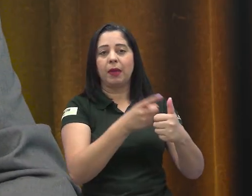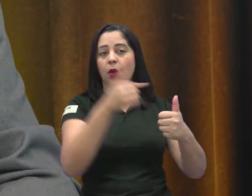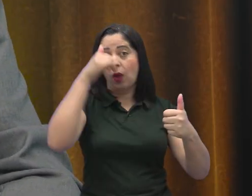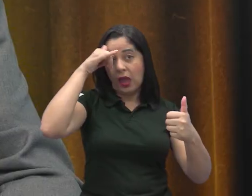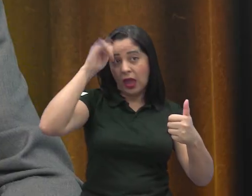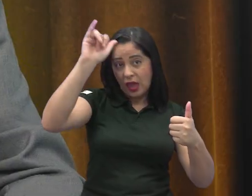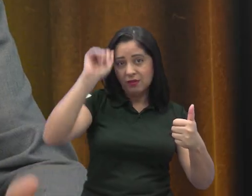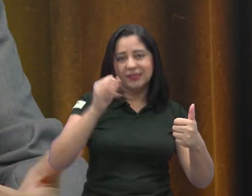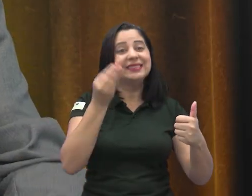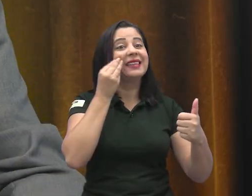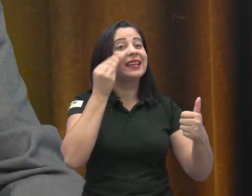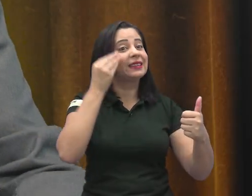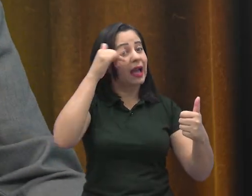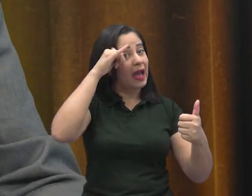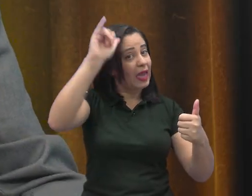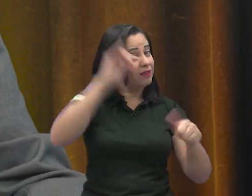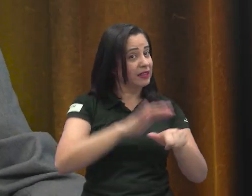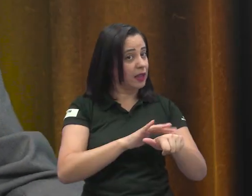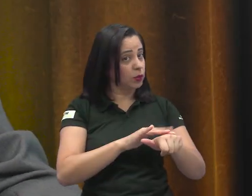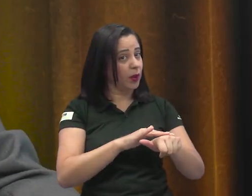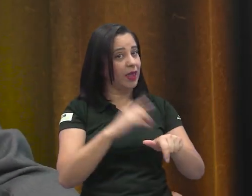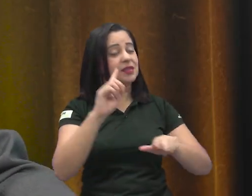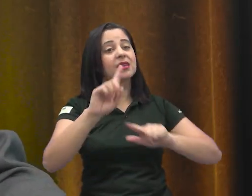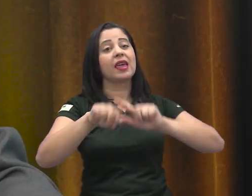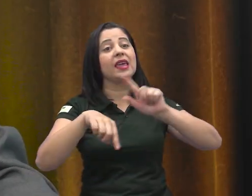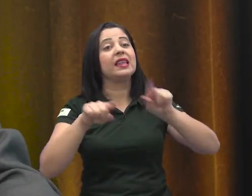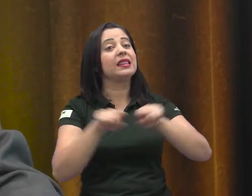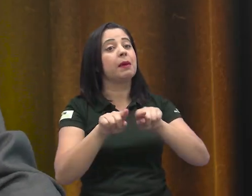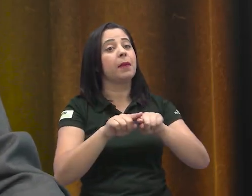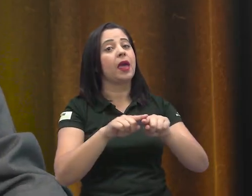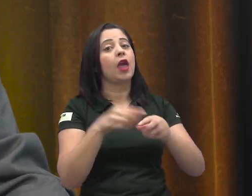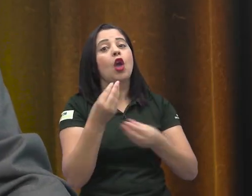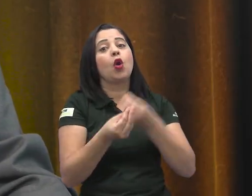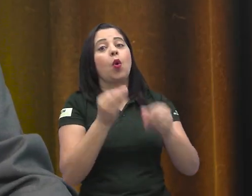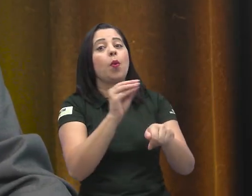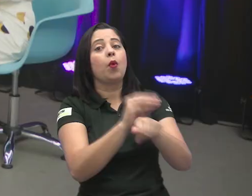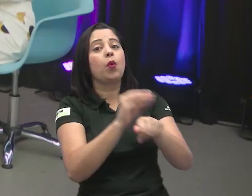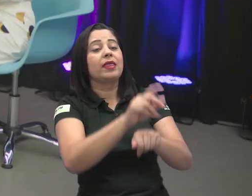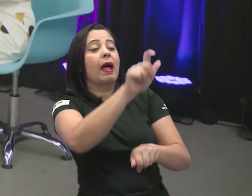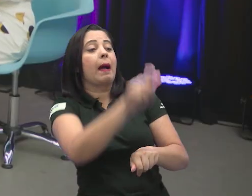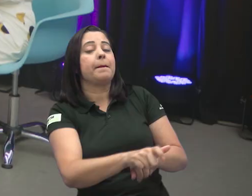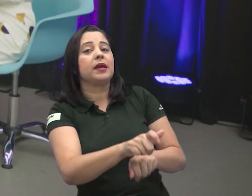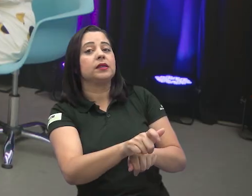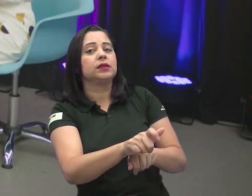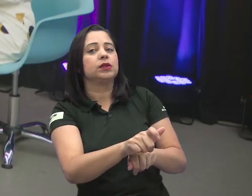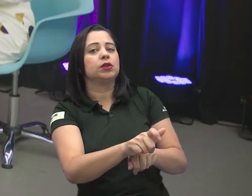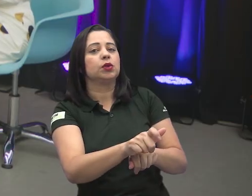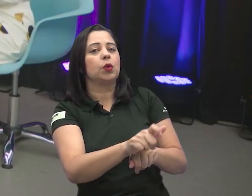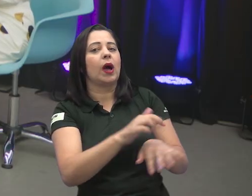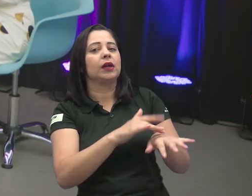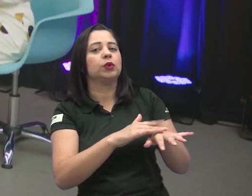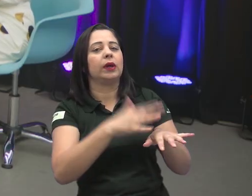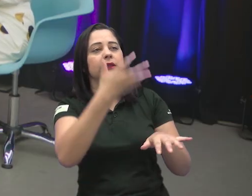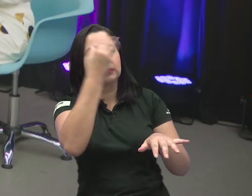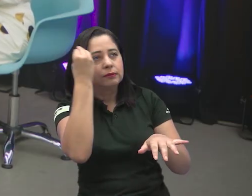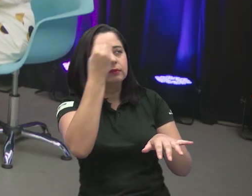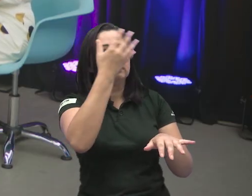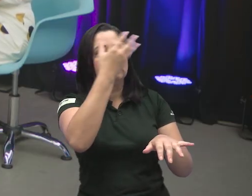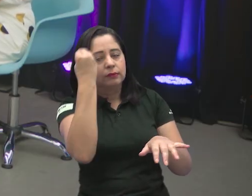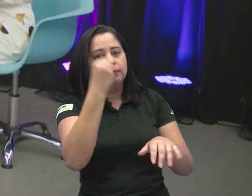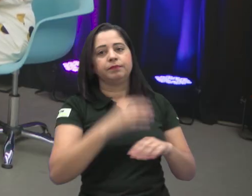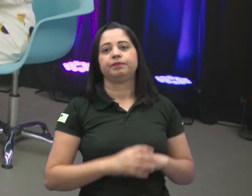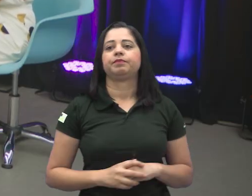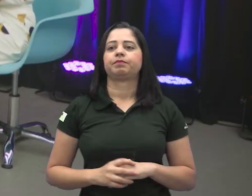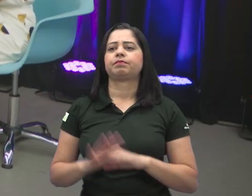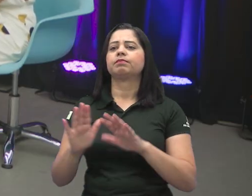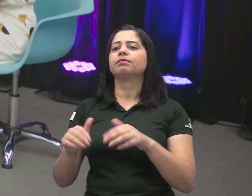prevenir, tentar prevenir e como cuidar de uma pessoa com Alzheimer. Muito bom. Para a gente começar esse bate-papo, diz para mim,